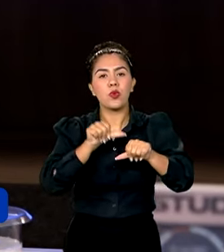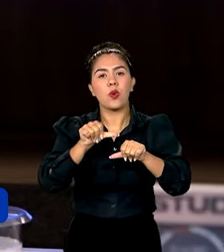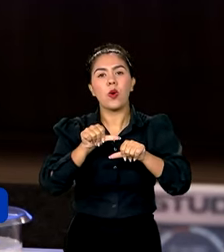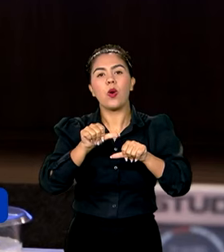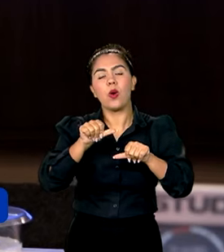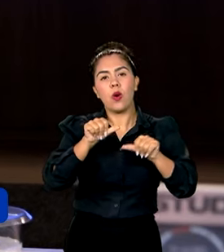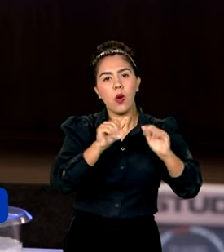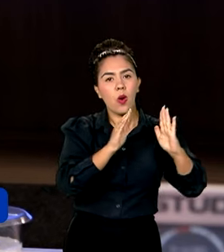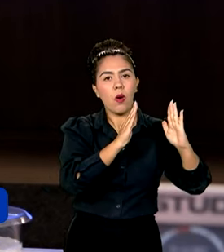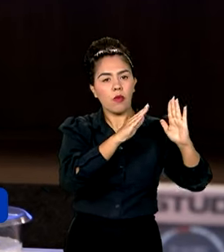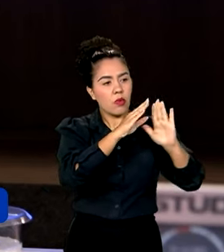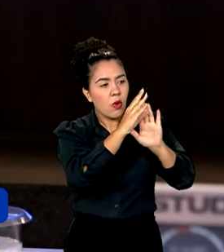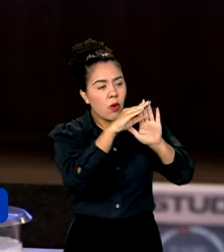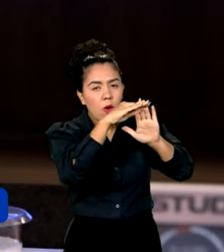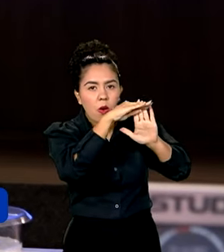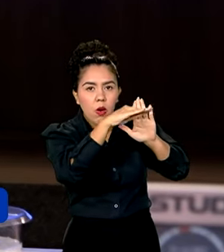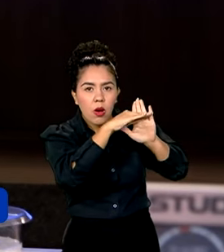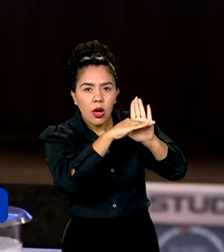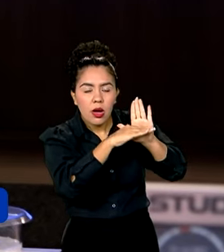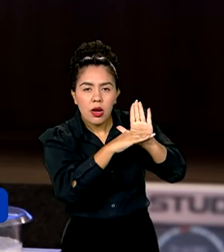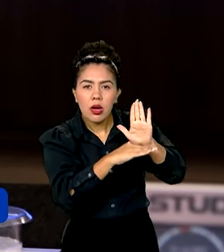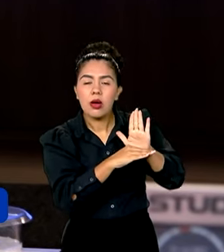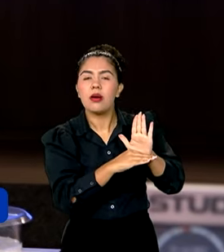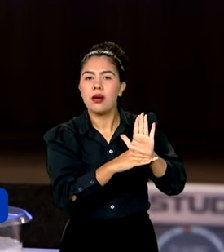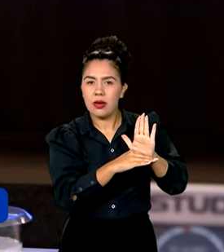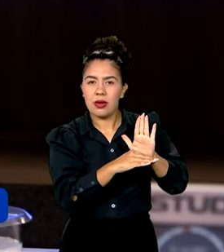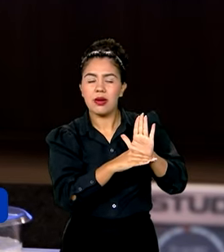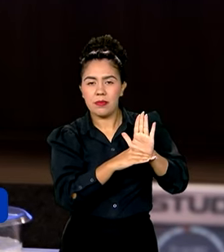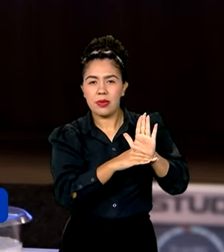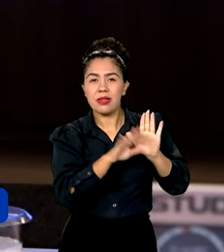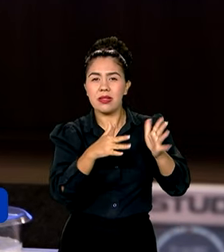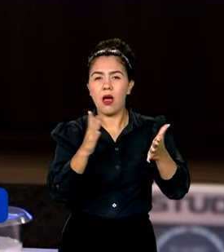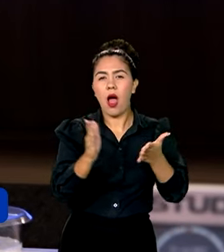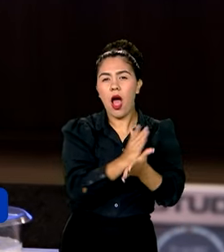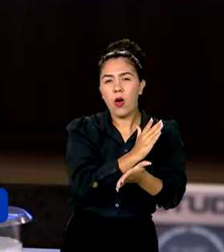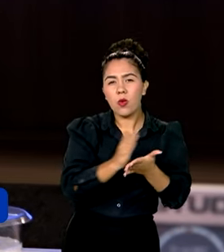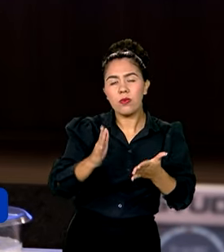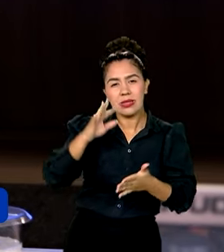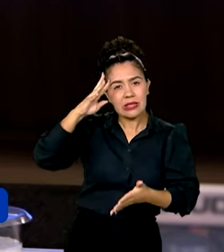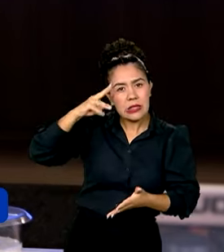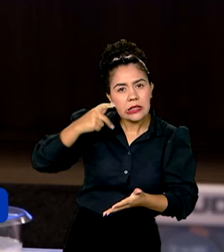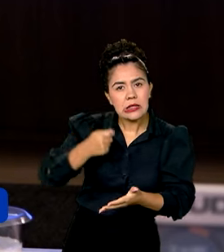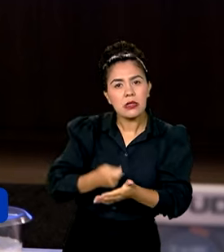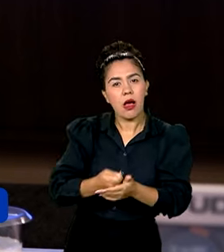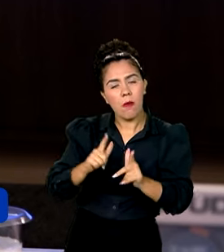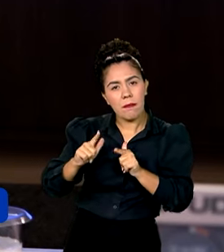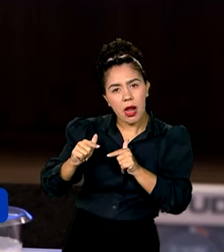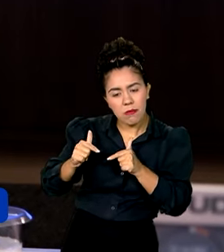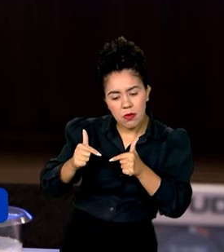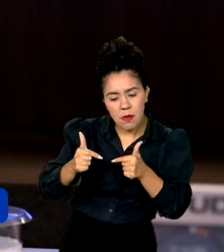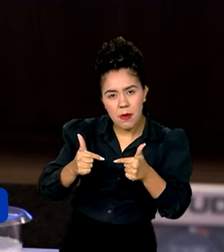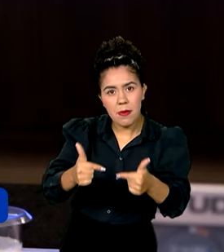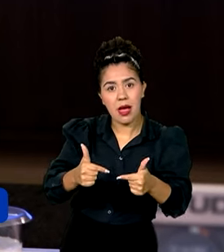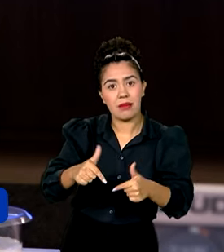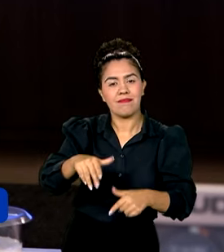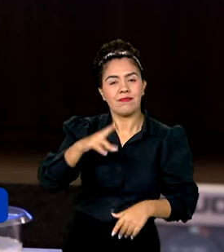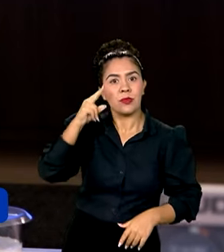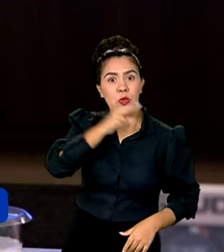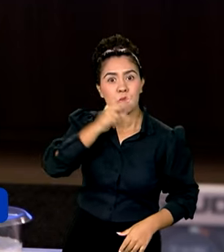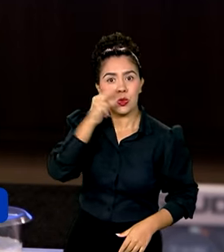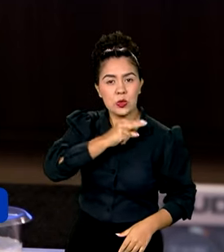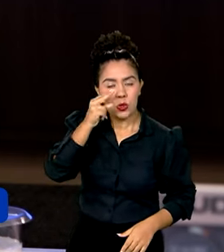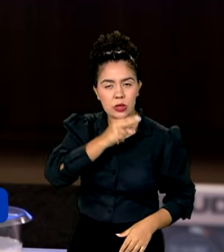considerando a situação do Estado então muitas medidas para atuar na situação de emergência e Começamos a